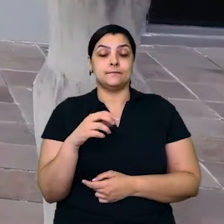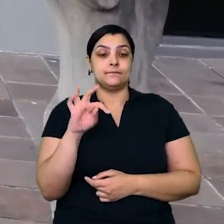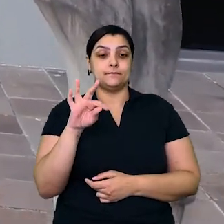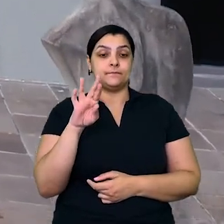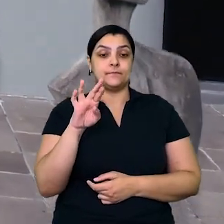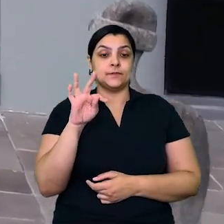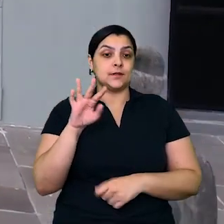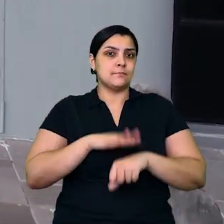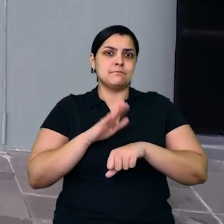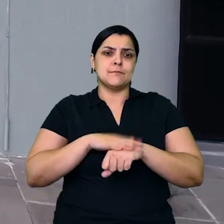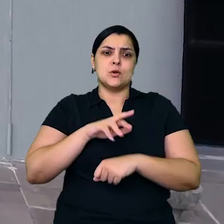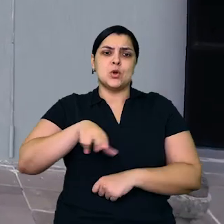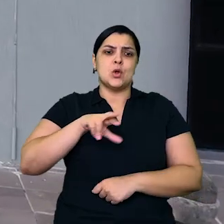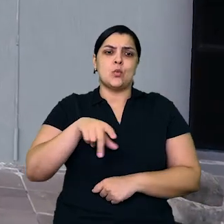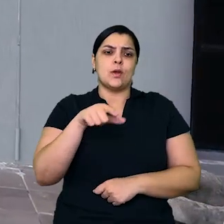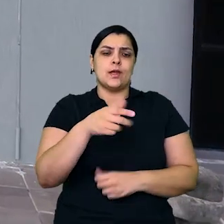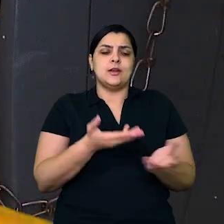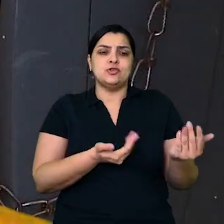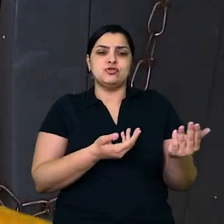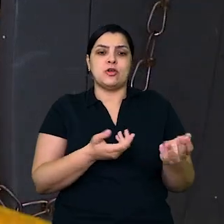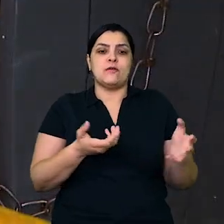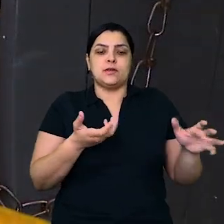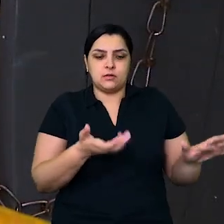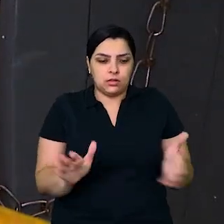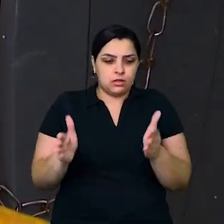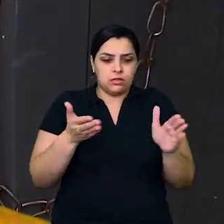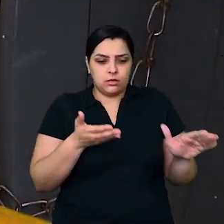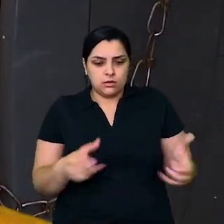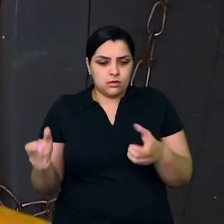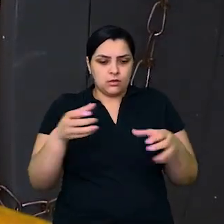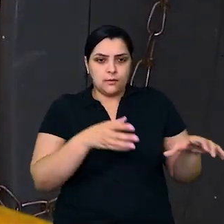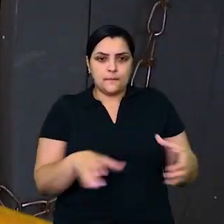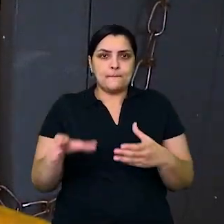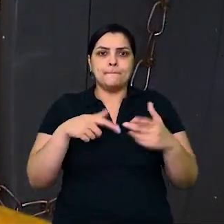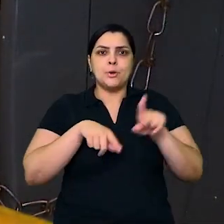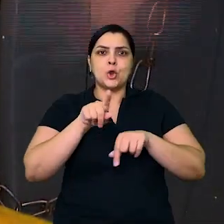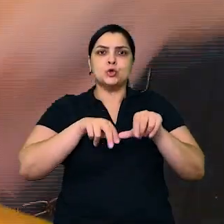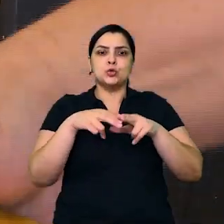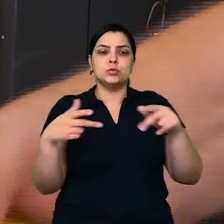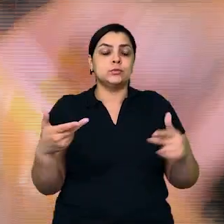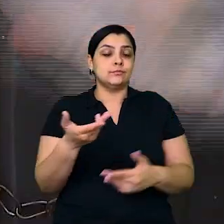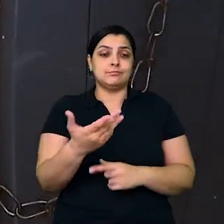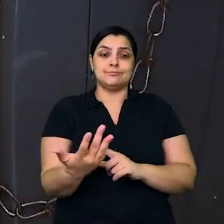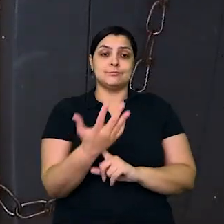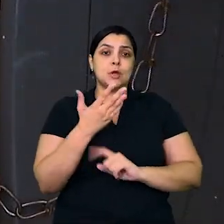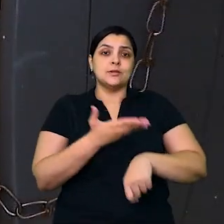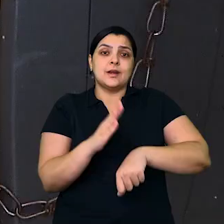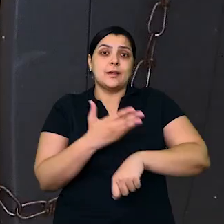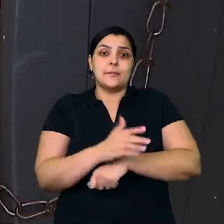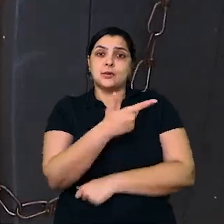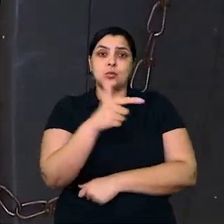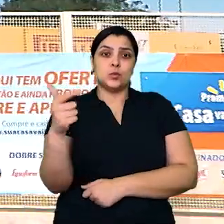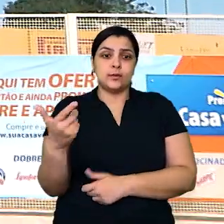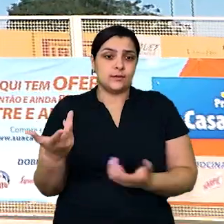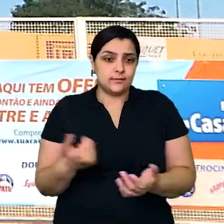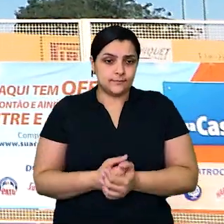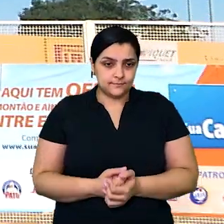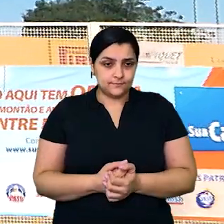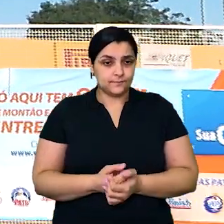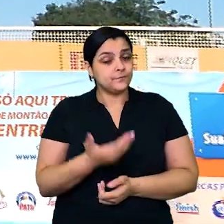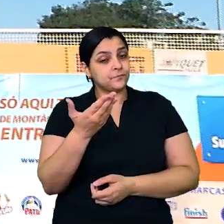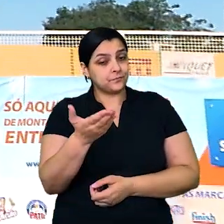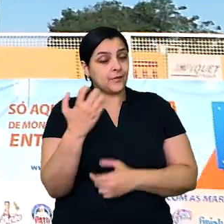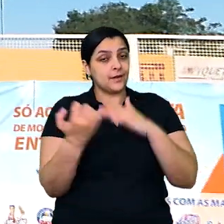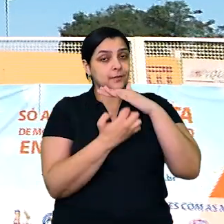ressaltou que não cabia ao jovem a responsabilidade de caixa, porque não ficou demonstrado que recebeu treinamento para a tarefa. Por isso,